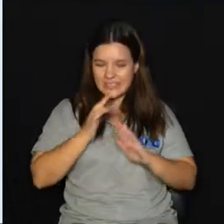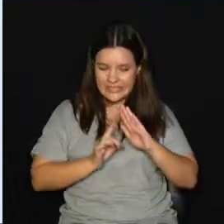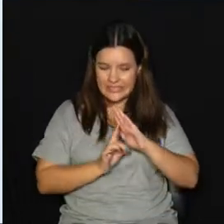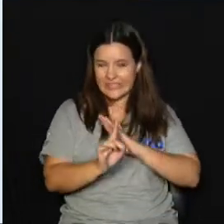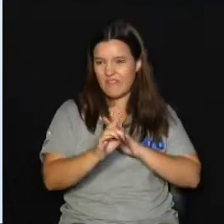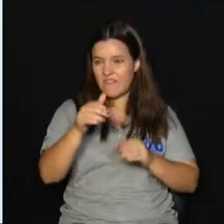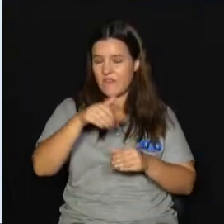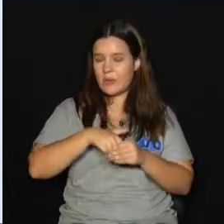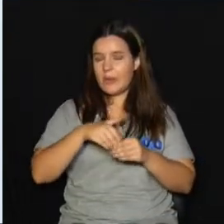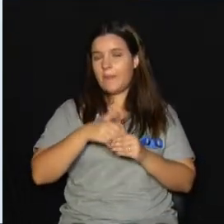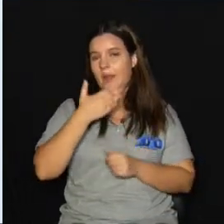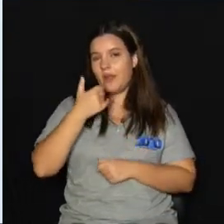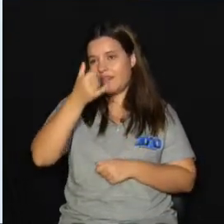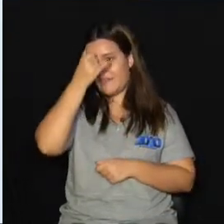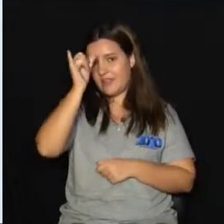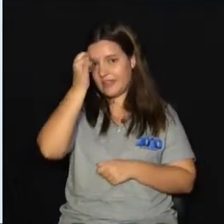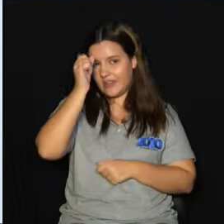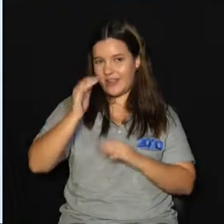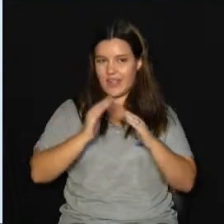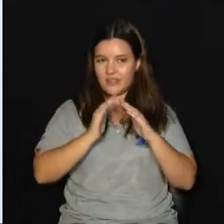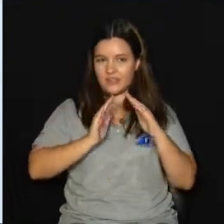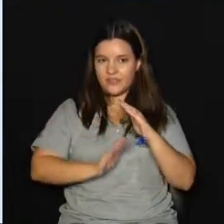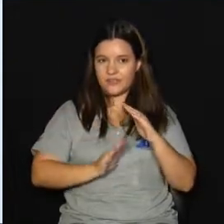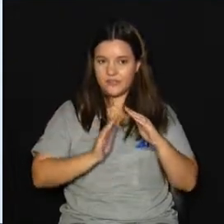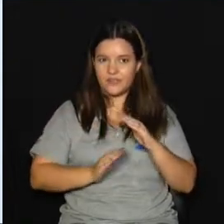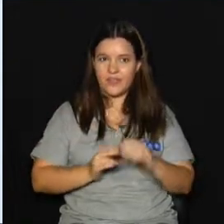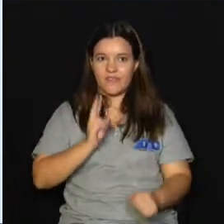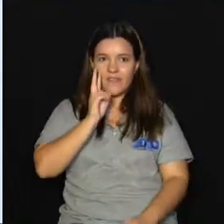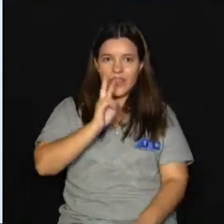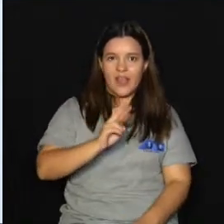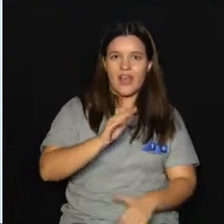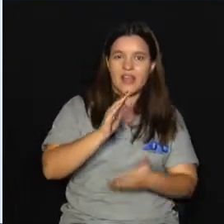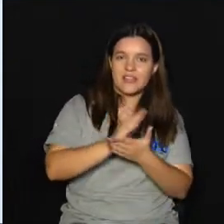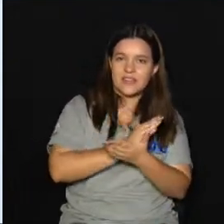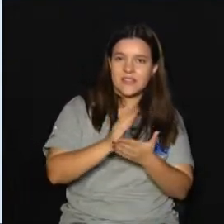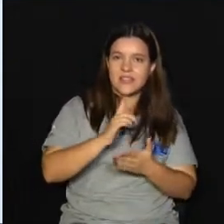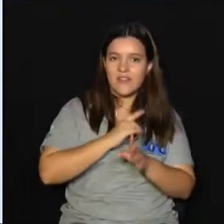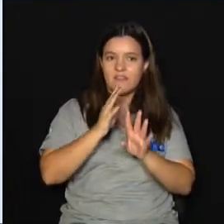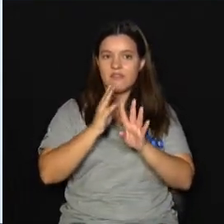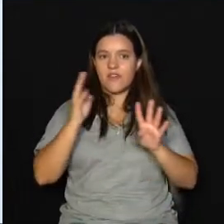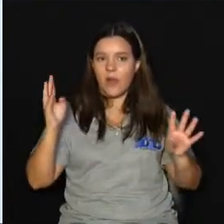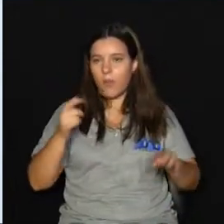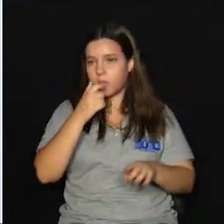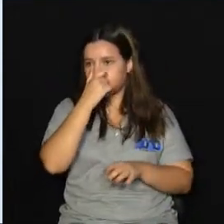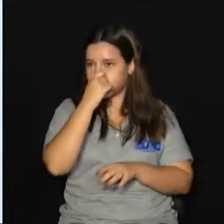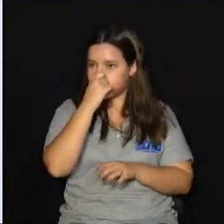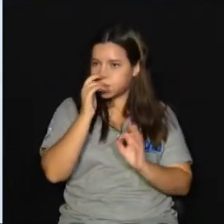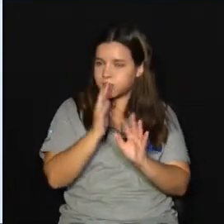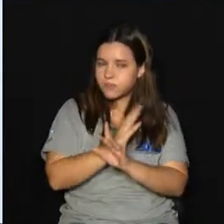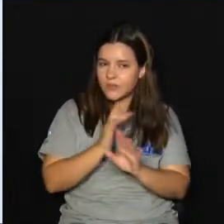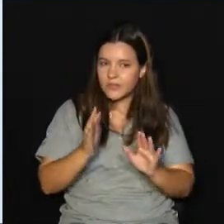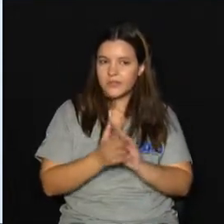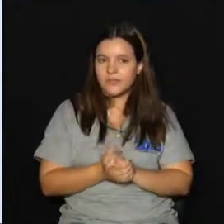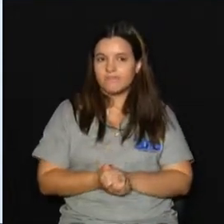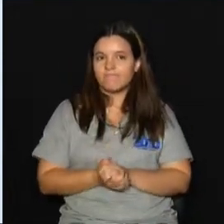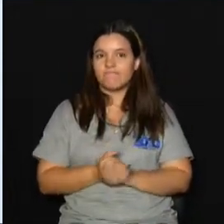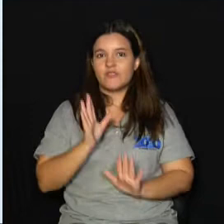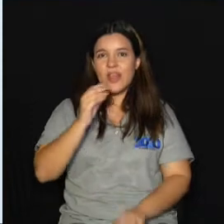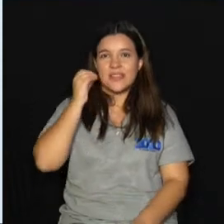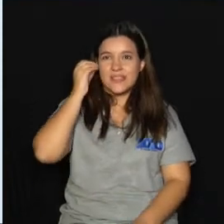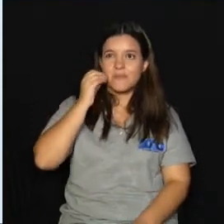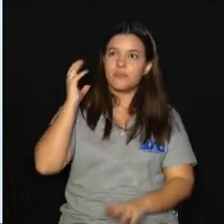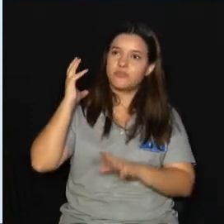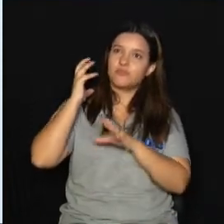ir até uma escola, a gente sabe, né? Tem anos que a gente vê fila, a gente vê lotação, sim. tem aglomeração. Então, pelas experiências